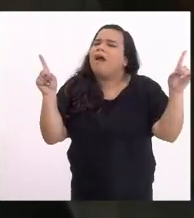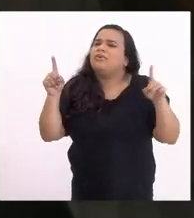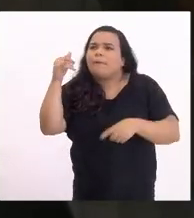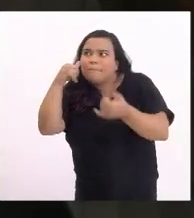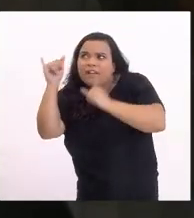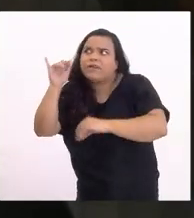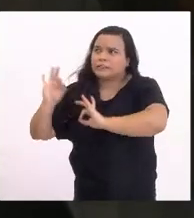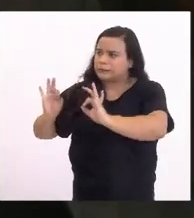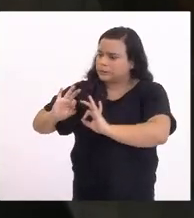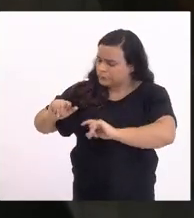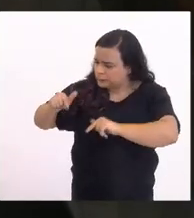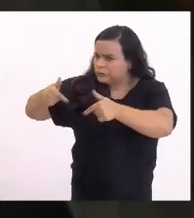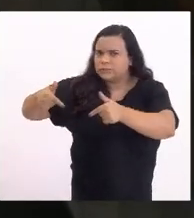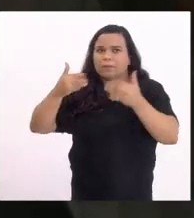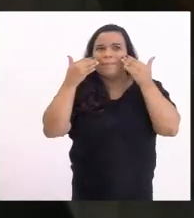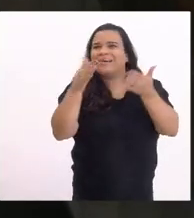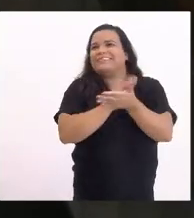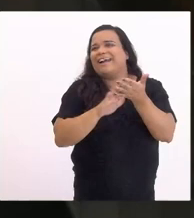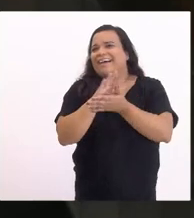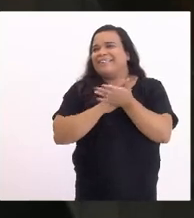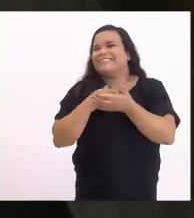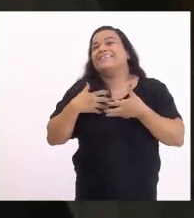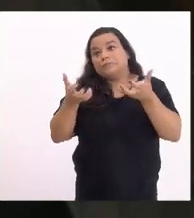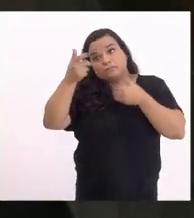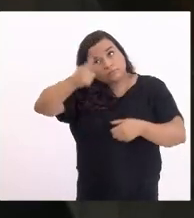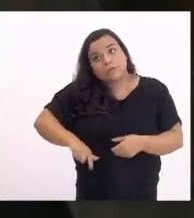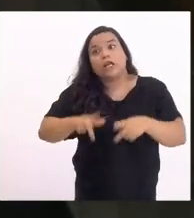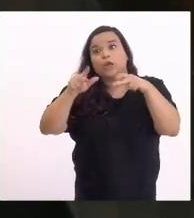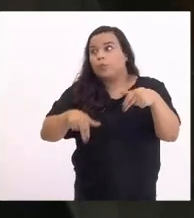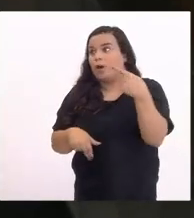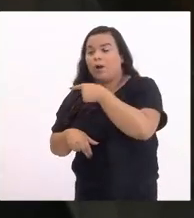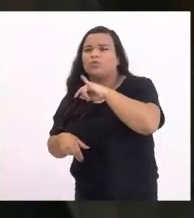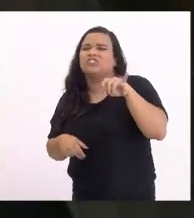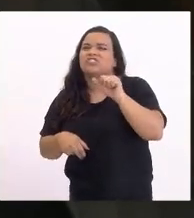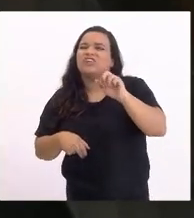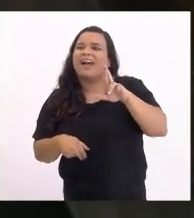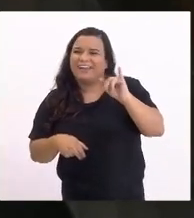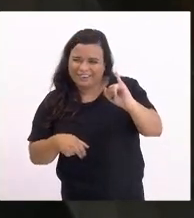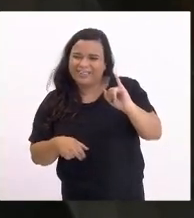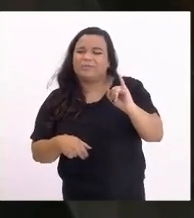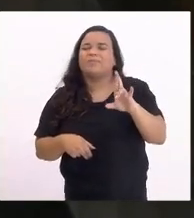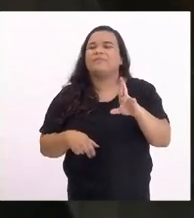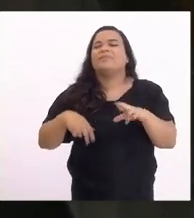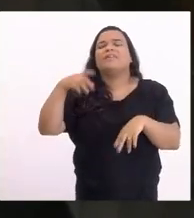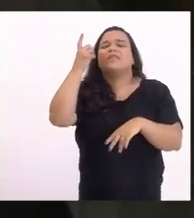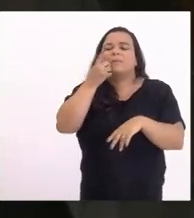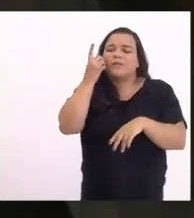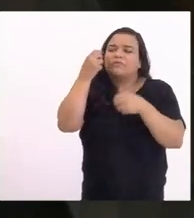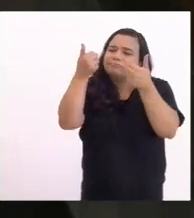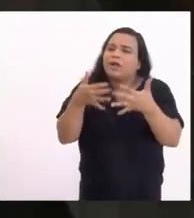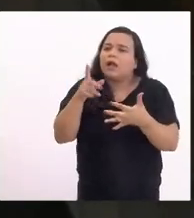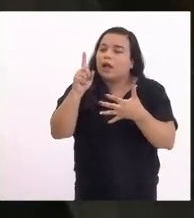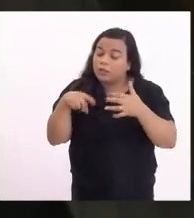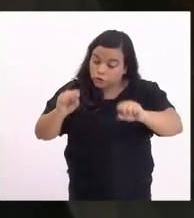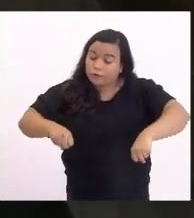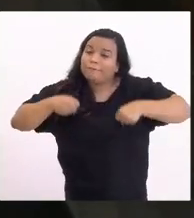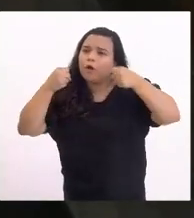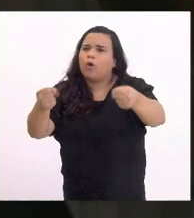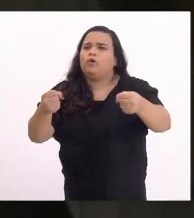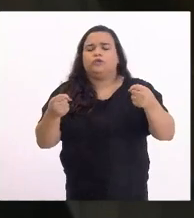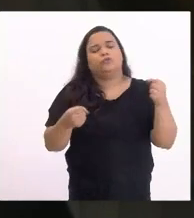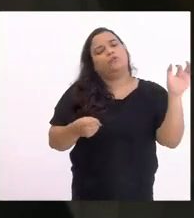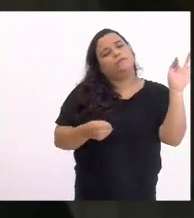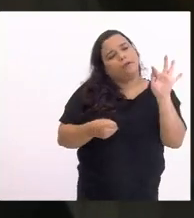como que, assim como disse o Jari, que é preciso de um esforço federativo, né? União,